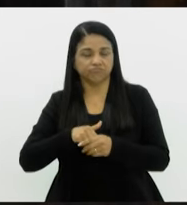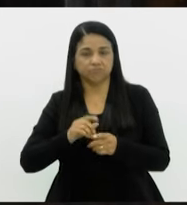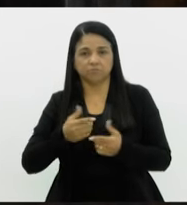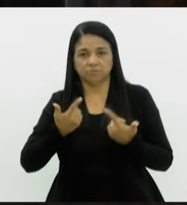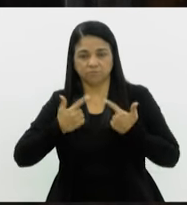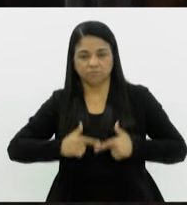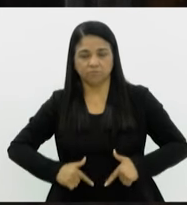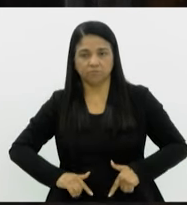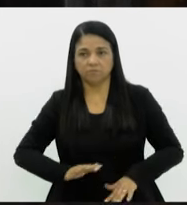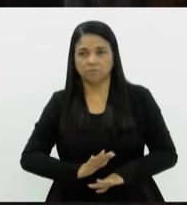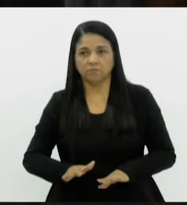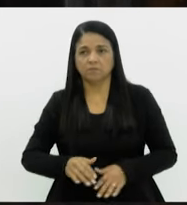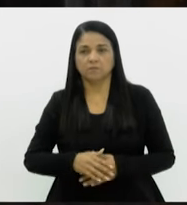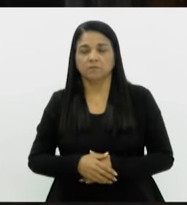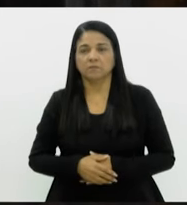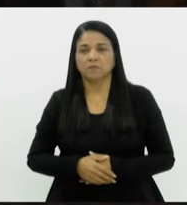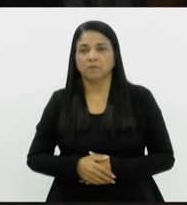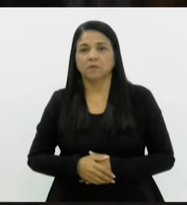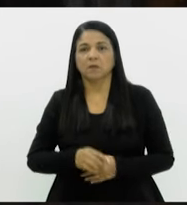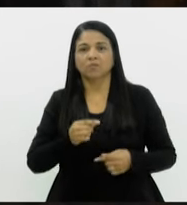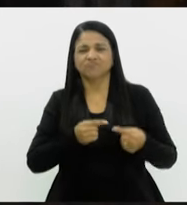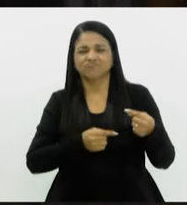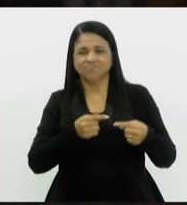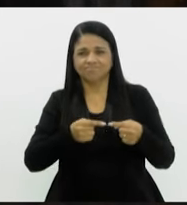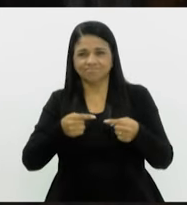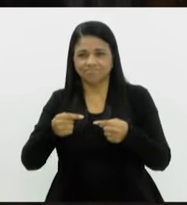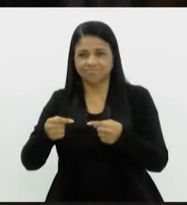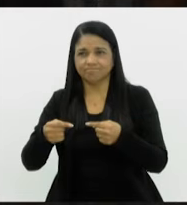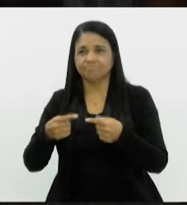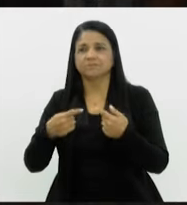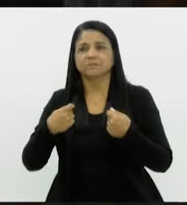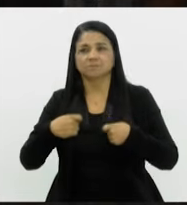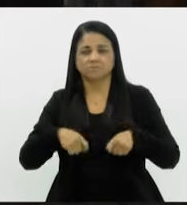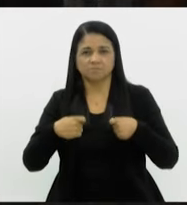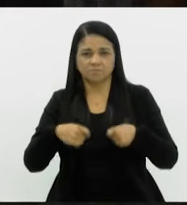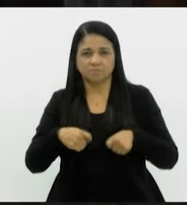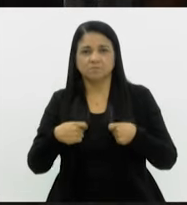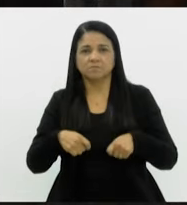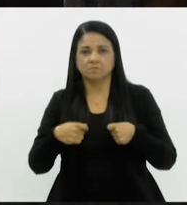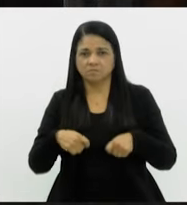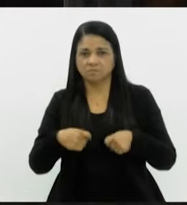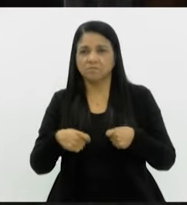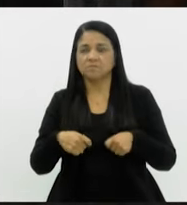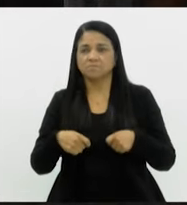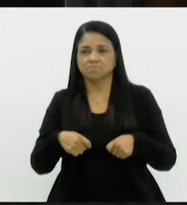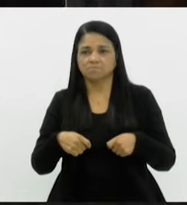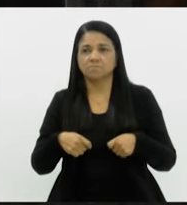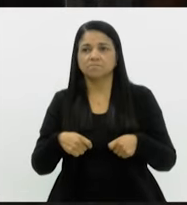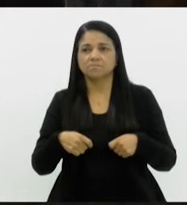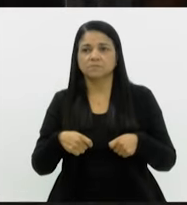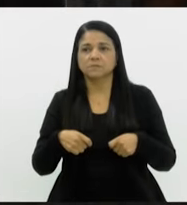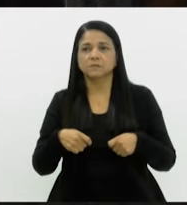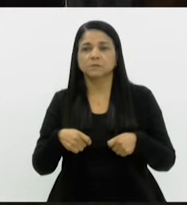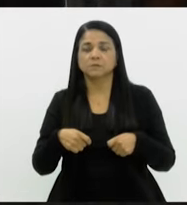abstenção? Esse é um debate que é preciso fazer com